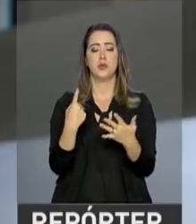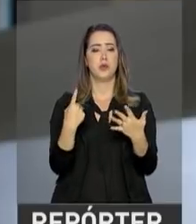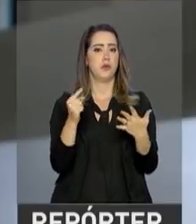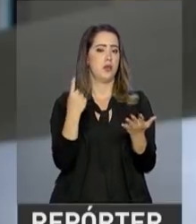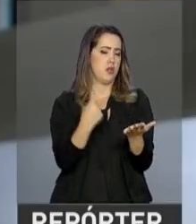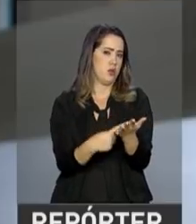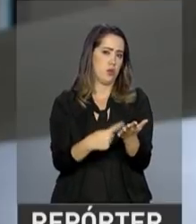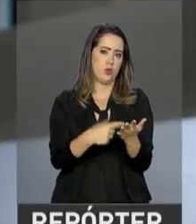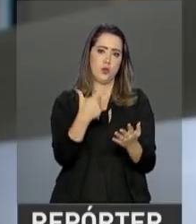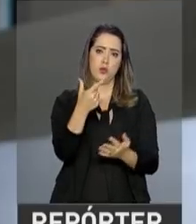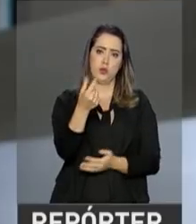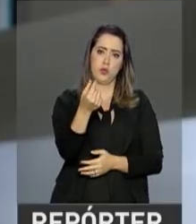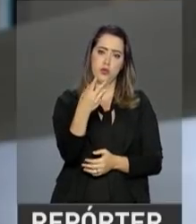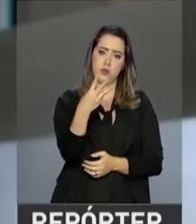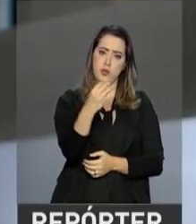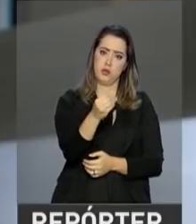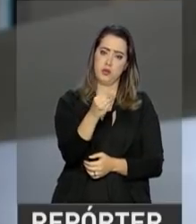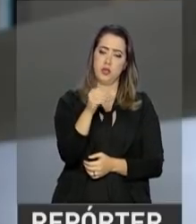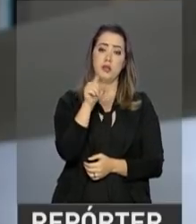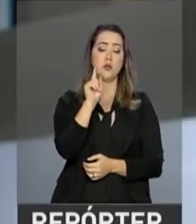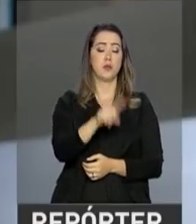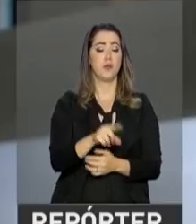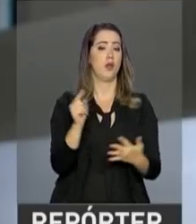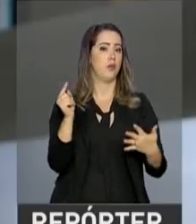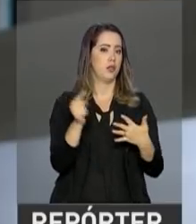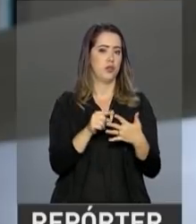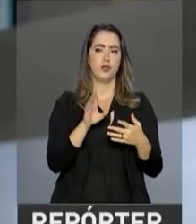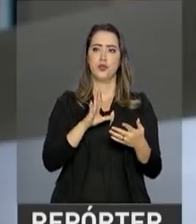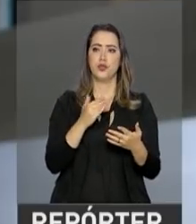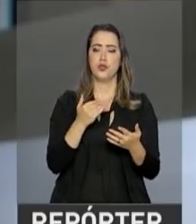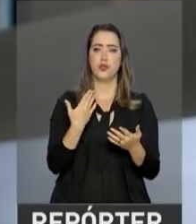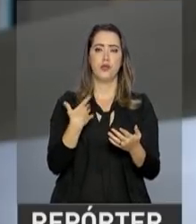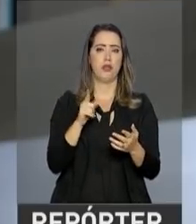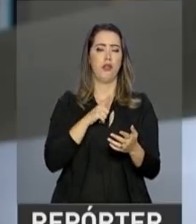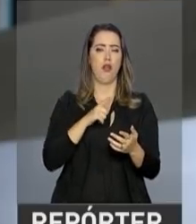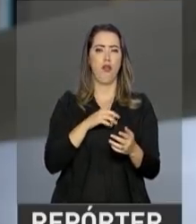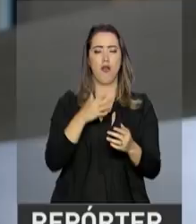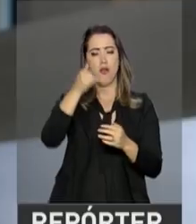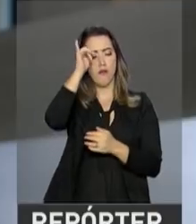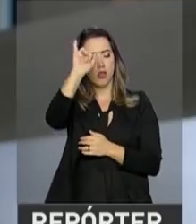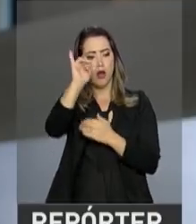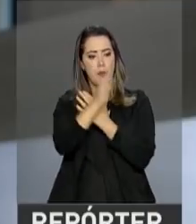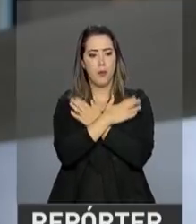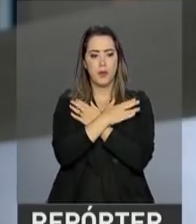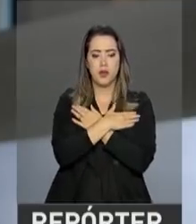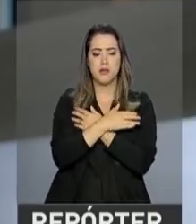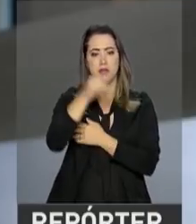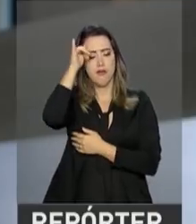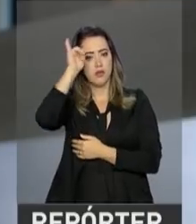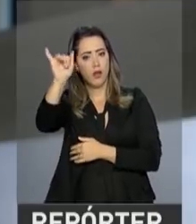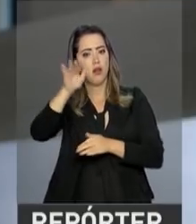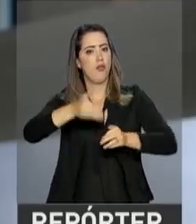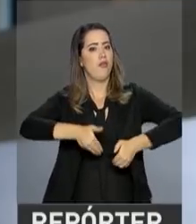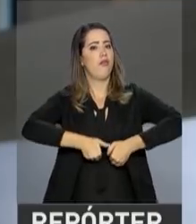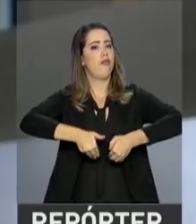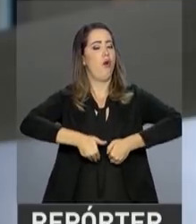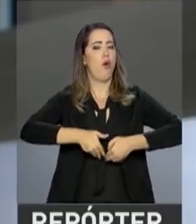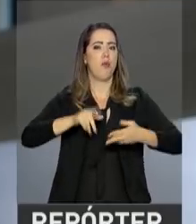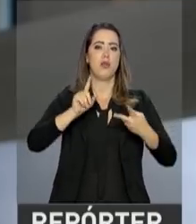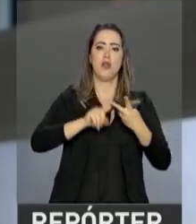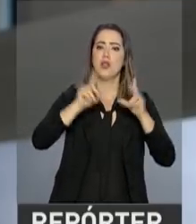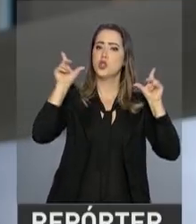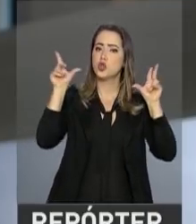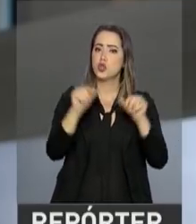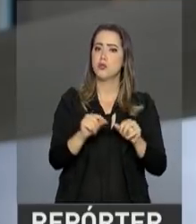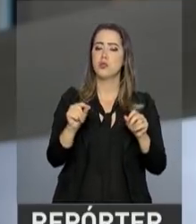desafios não são objetivos que vão do combate à pobreza ao combate à fome que vão da redução